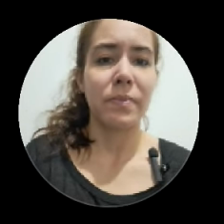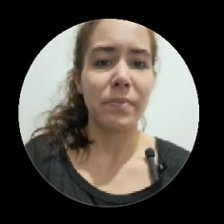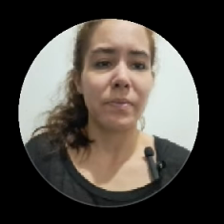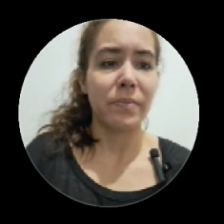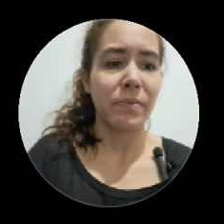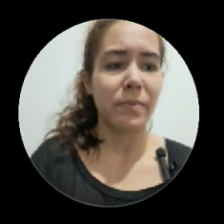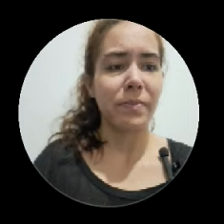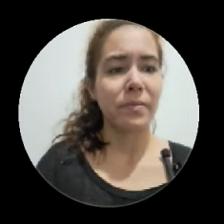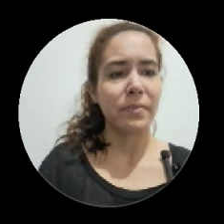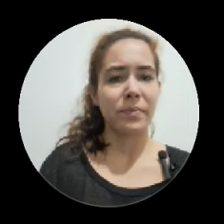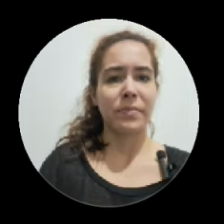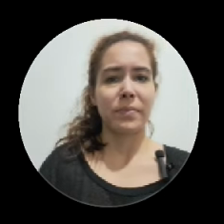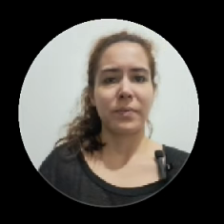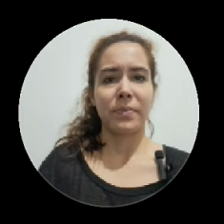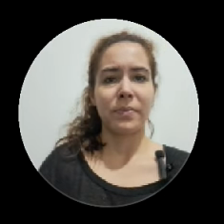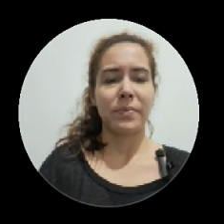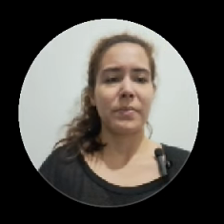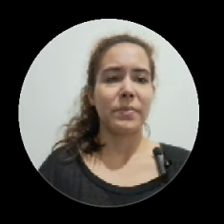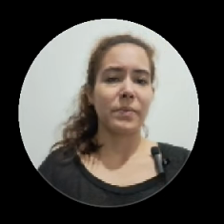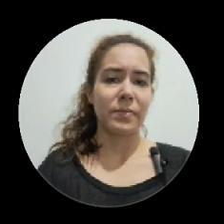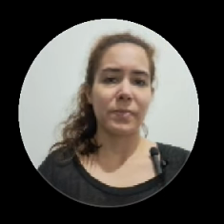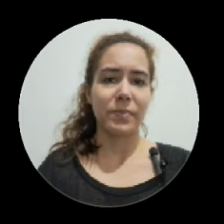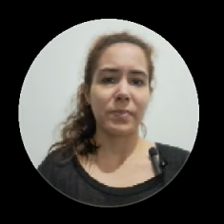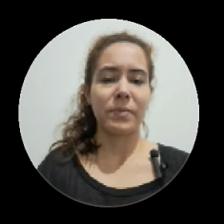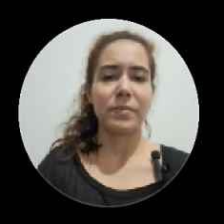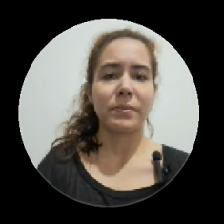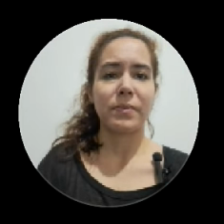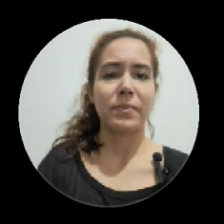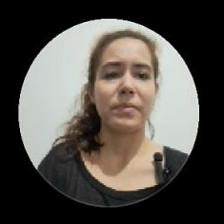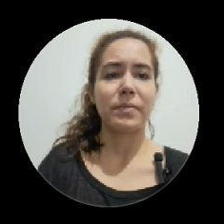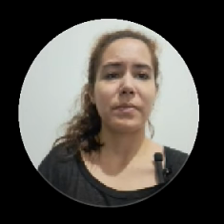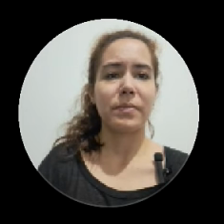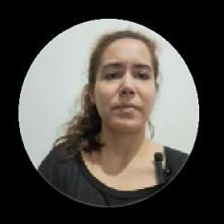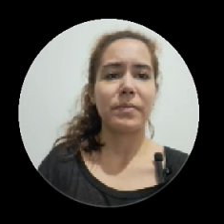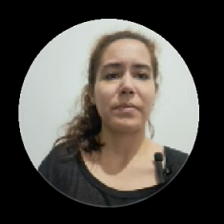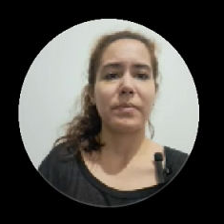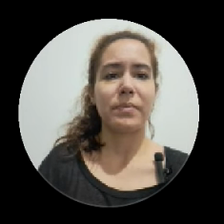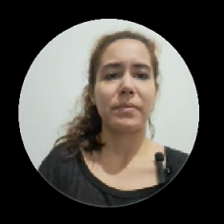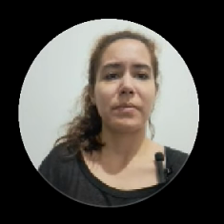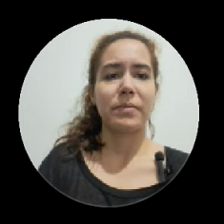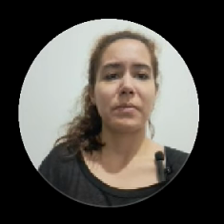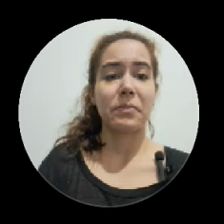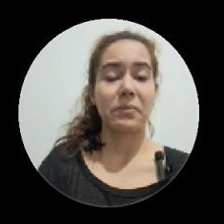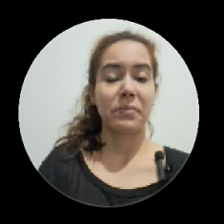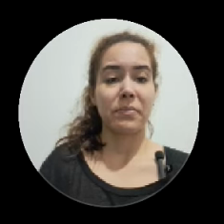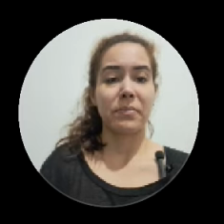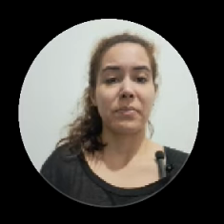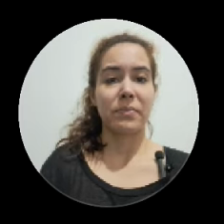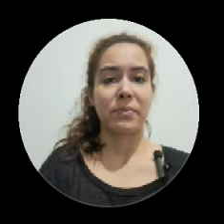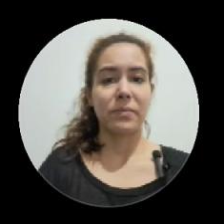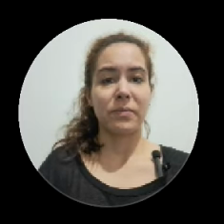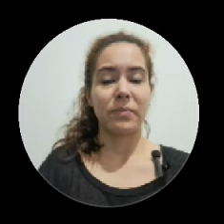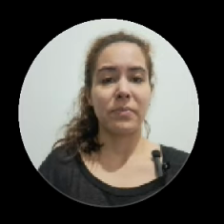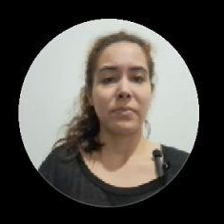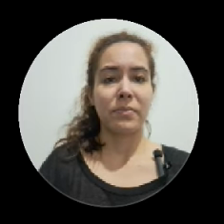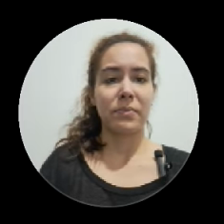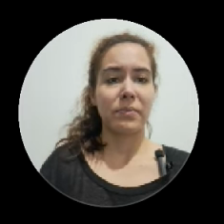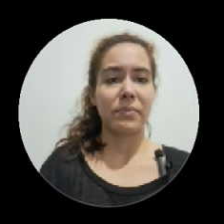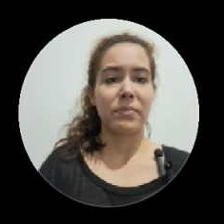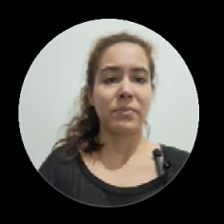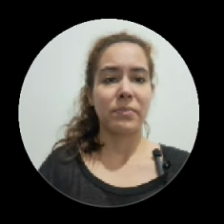jeito... Tipo, talvez venha uma história triste em algum momento. Vai chegar, talvez. Vamos ver a volta. Porque é o início, né? A gente tá vendo o reinício de Mayra